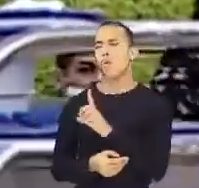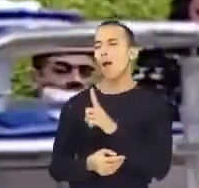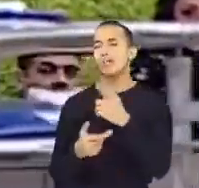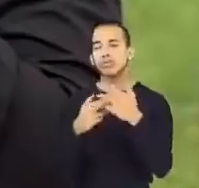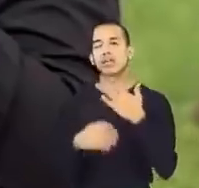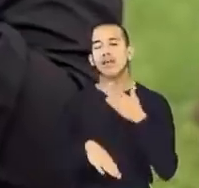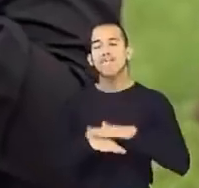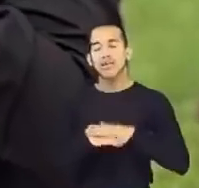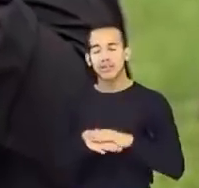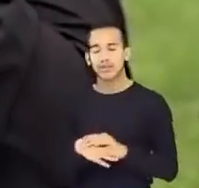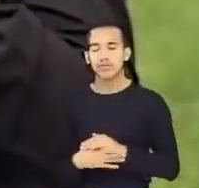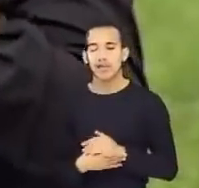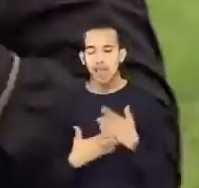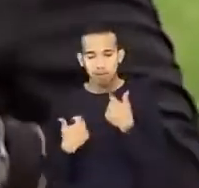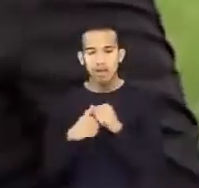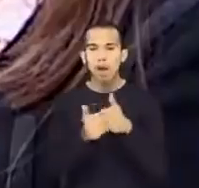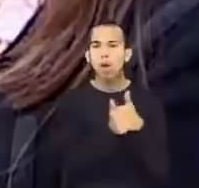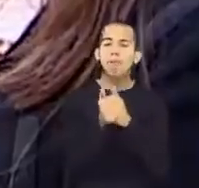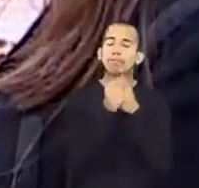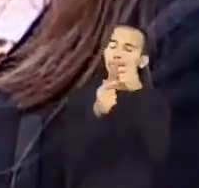umas notícias.